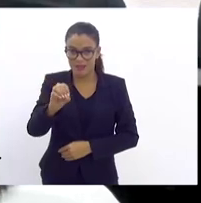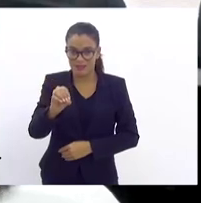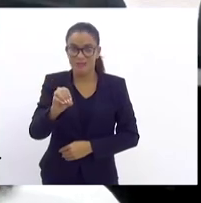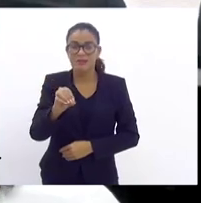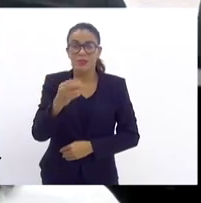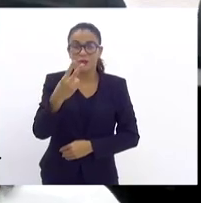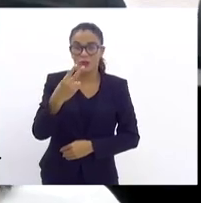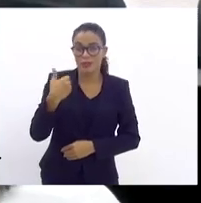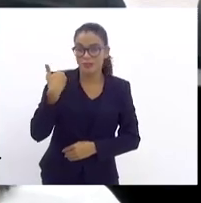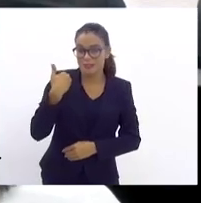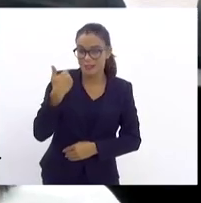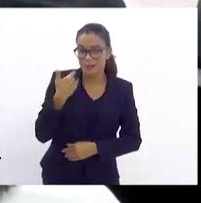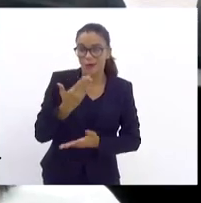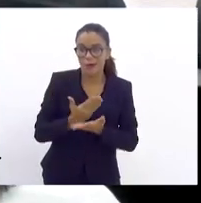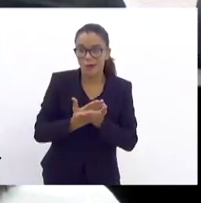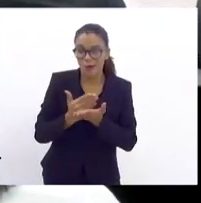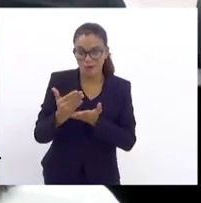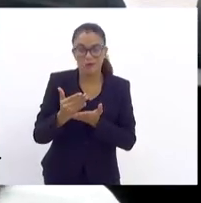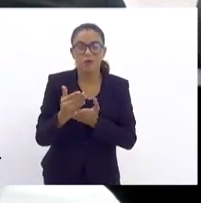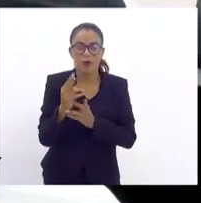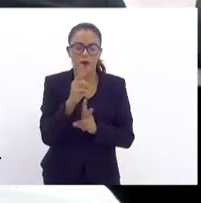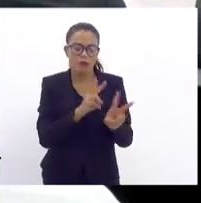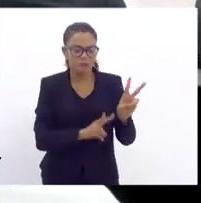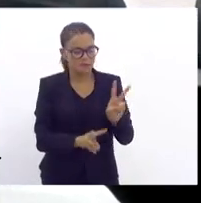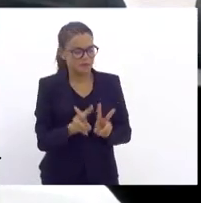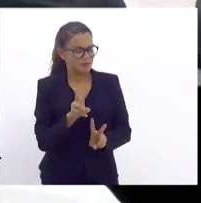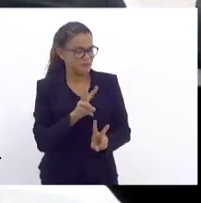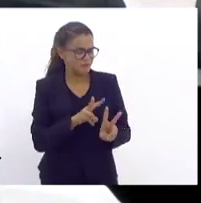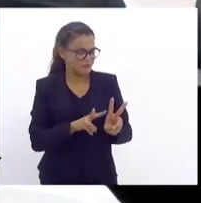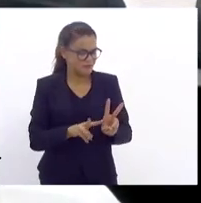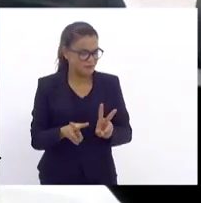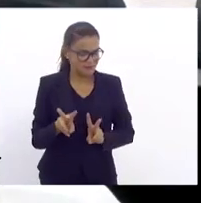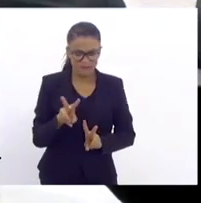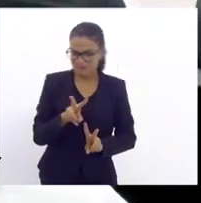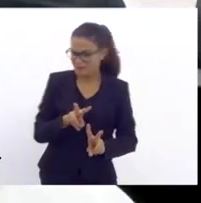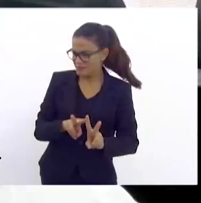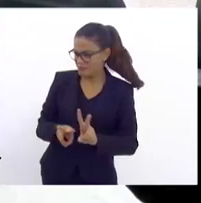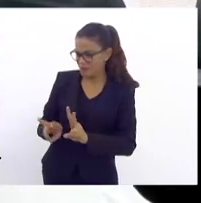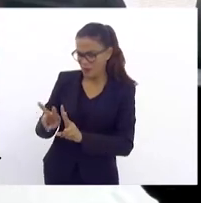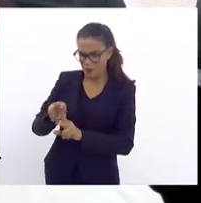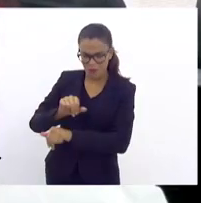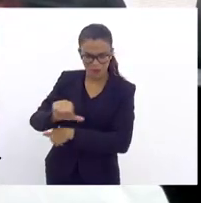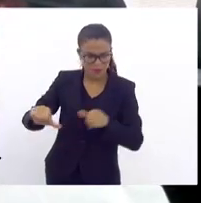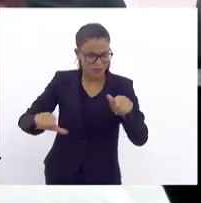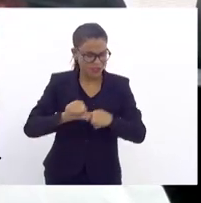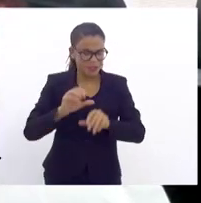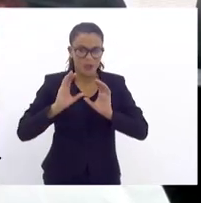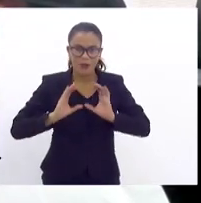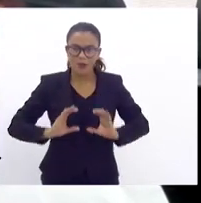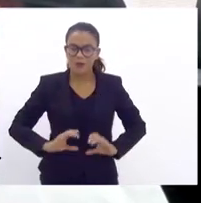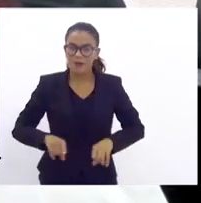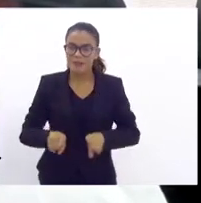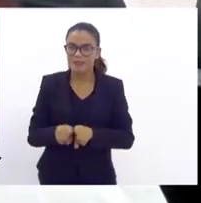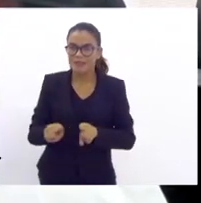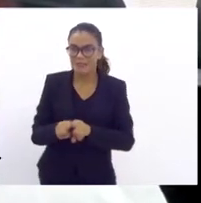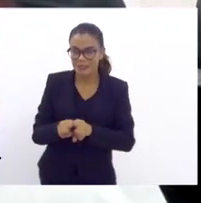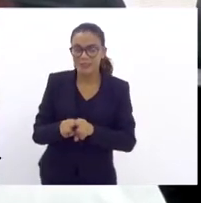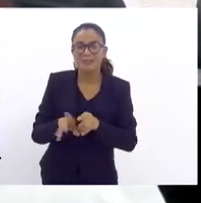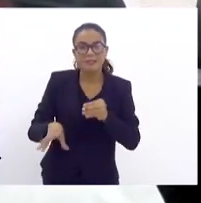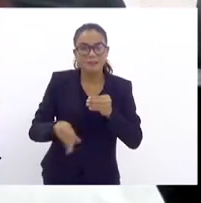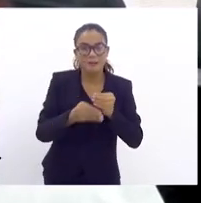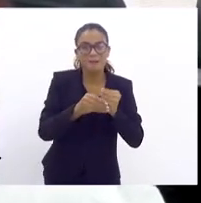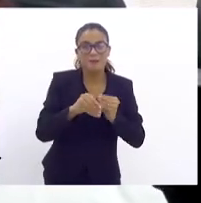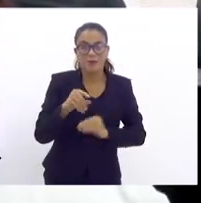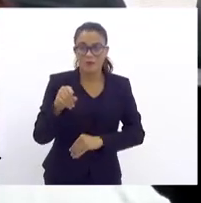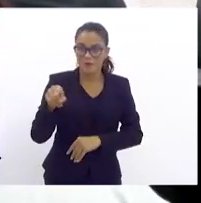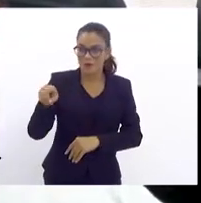com dois anos de idade a gente começou de fato observar algumas mudanças de comportamento Eu também queria retratar aqui vocês